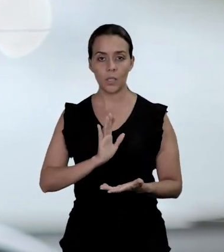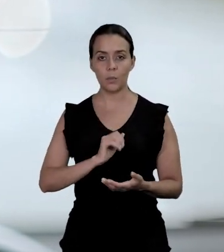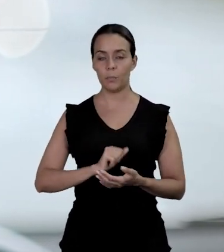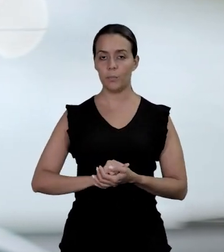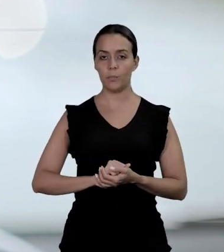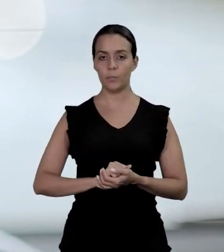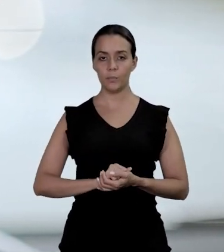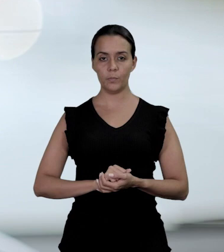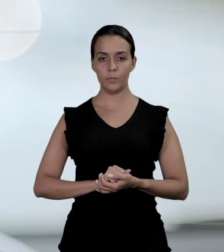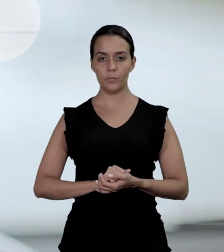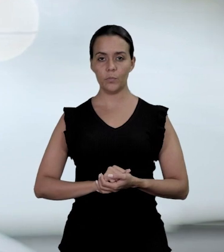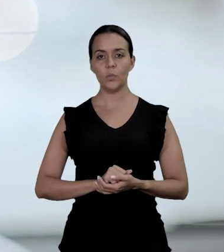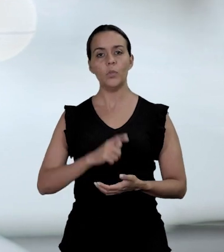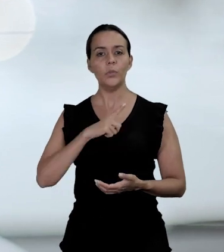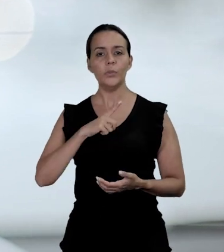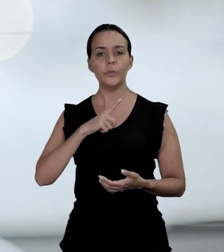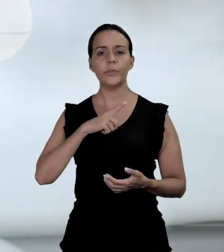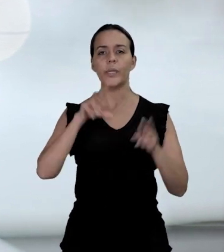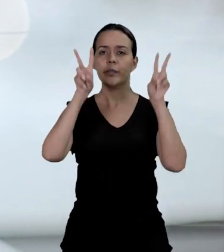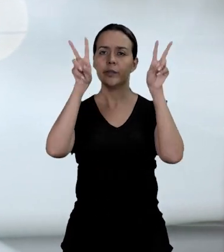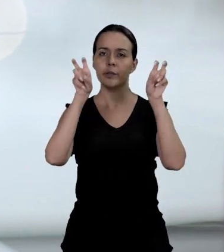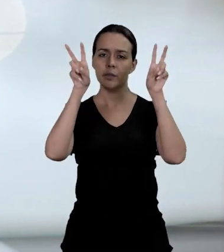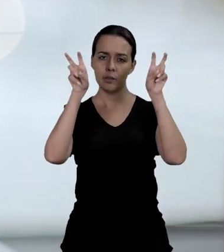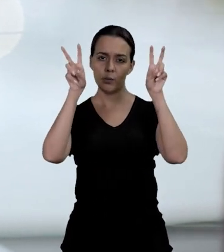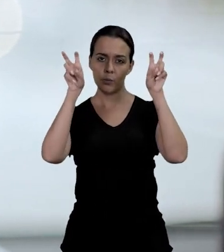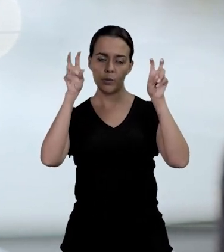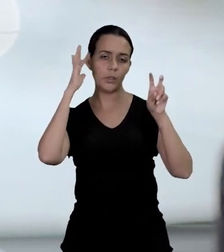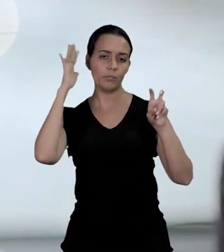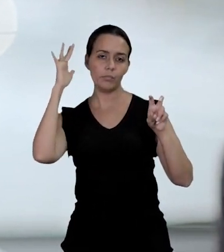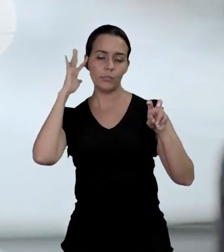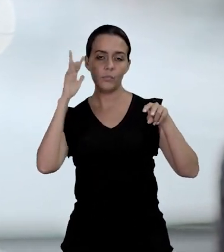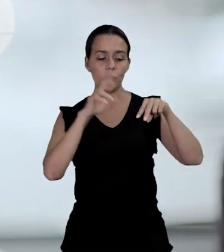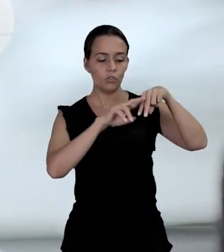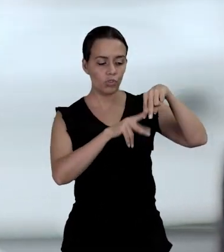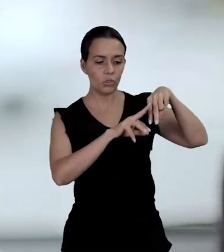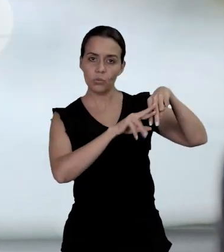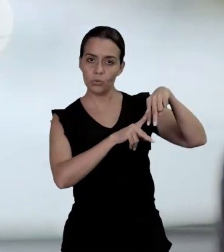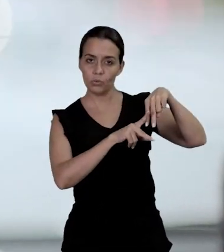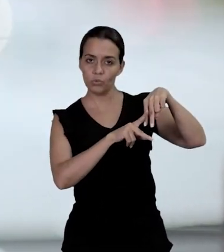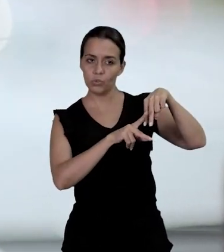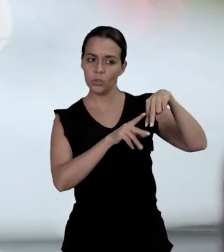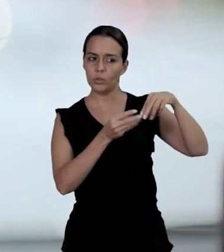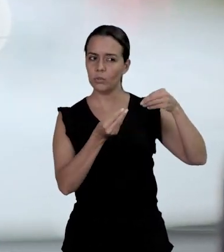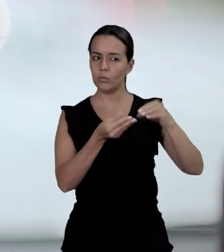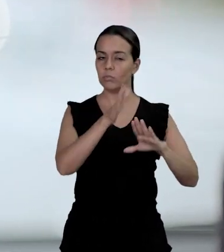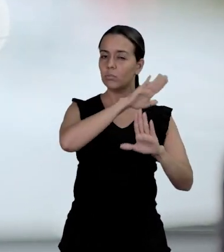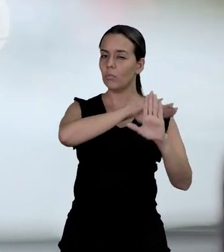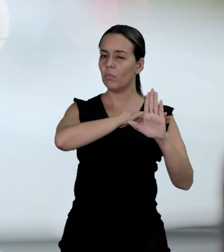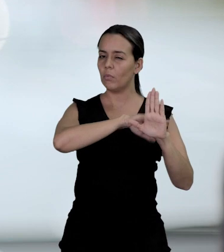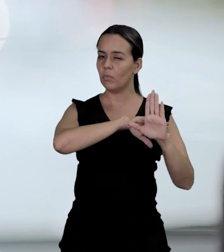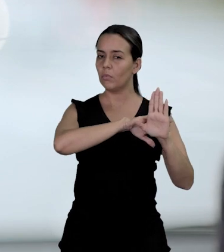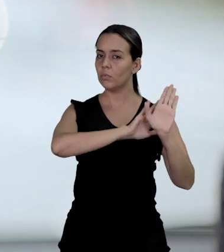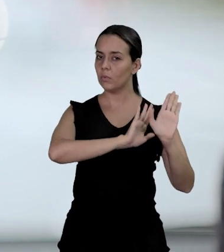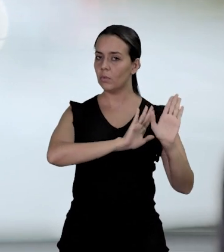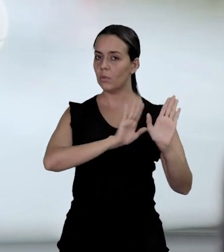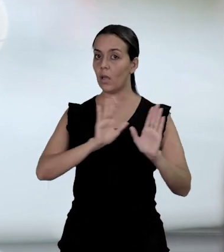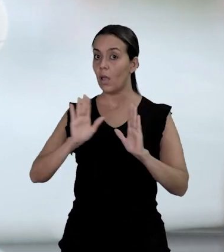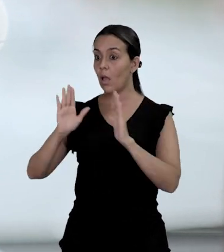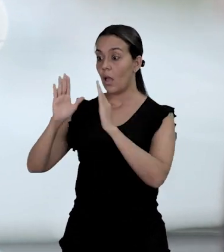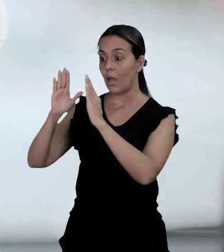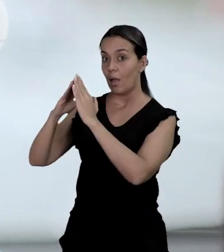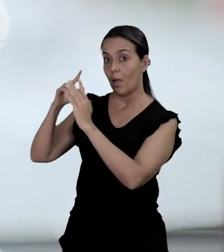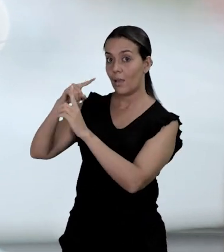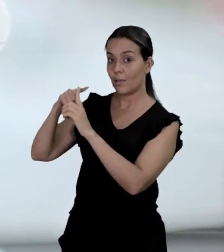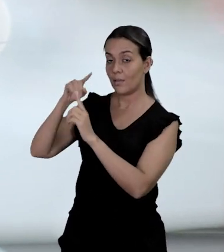se contrapor a ele, que vai sendo segurada em nome das teorias de gênero. Então, tratar o gênero como